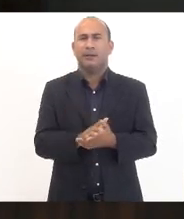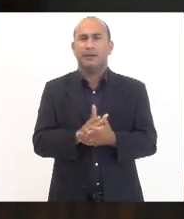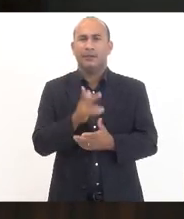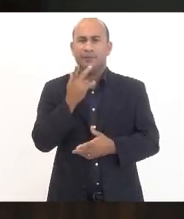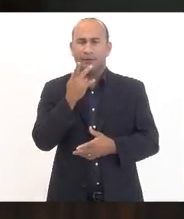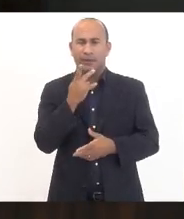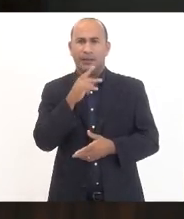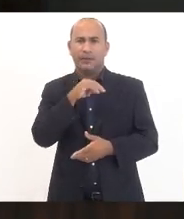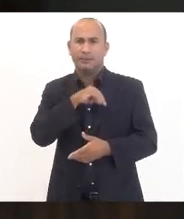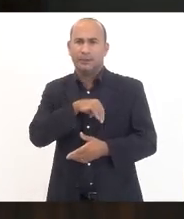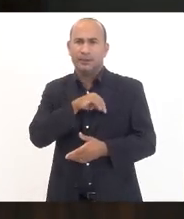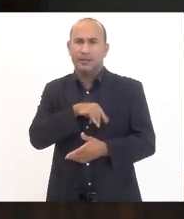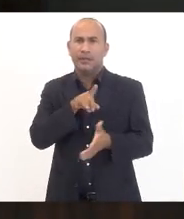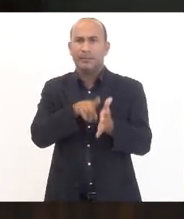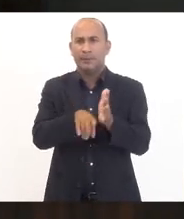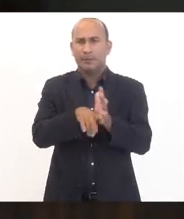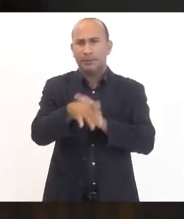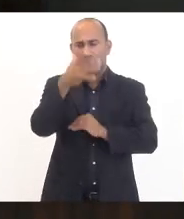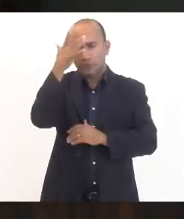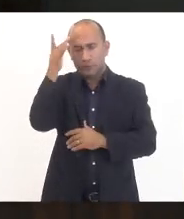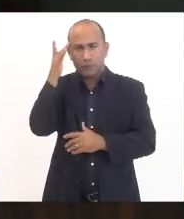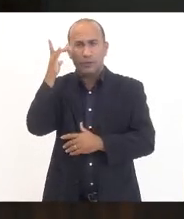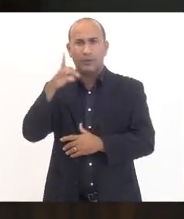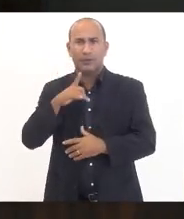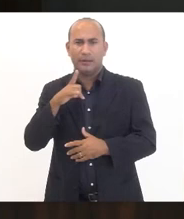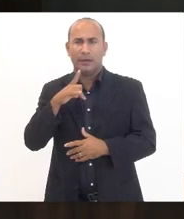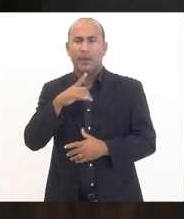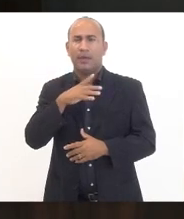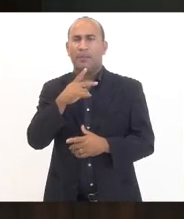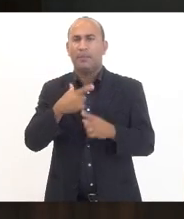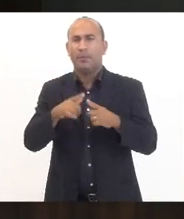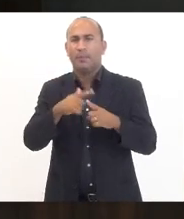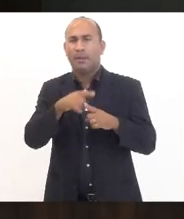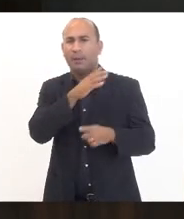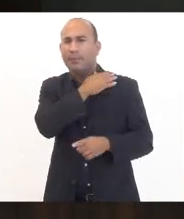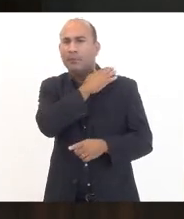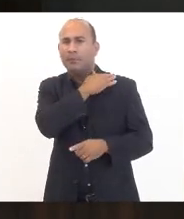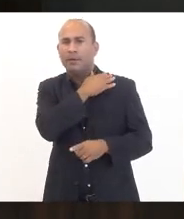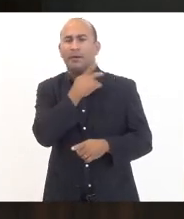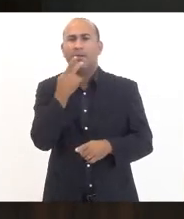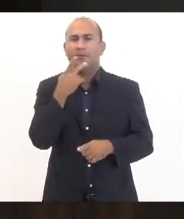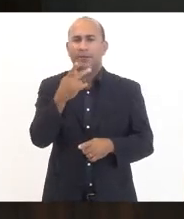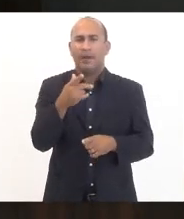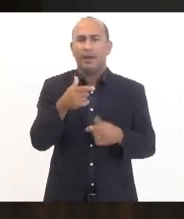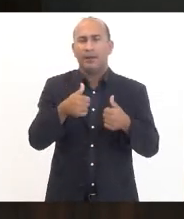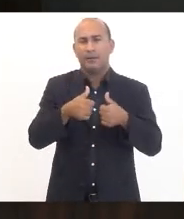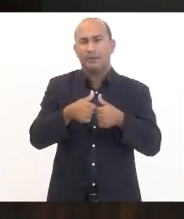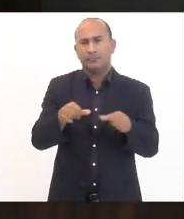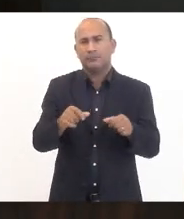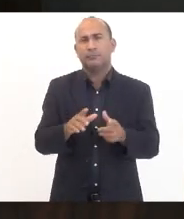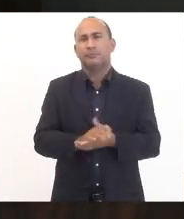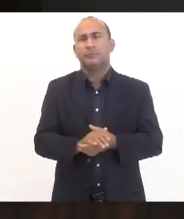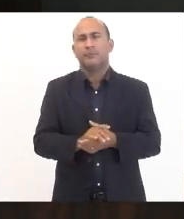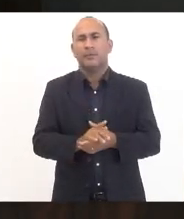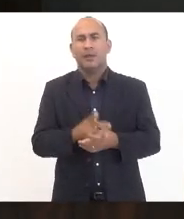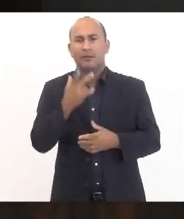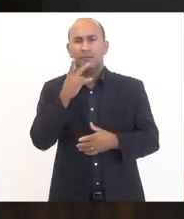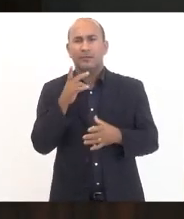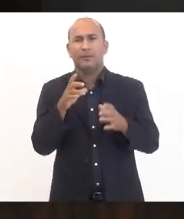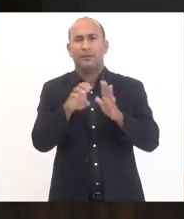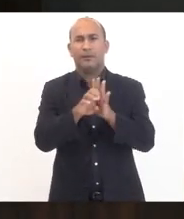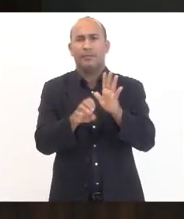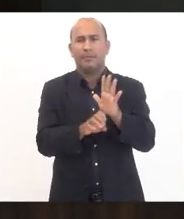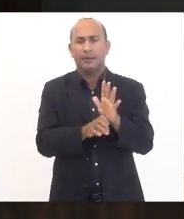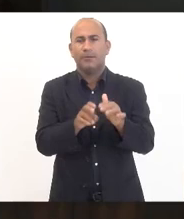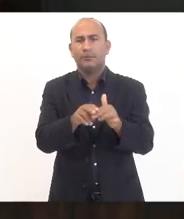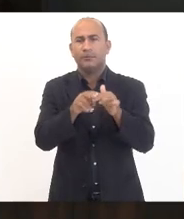às pessoas diagnosticadas com a tuberculose pulmonar em processo de tratamento na forma que menciona. Pendendo de parecer da Comissão de Emendas Condicionais e Vetos,